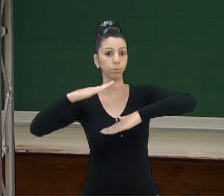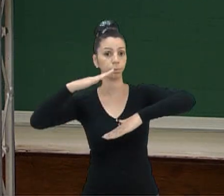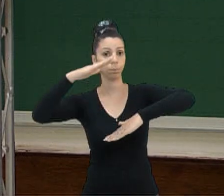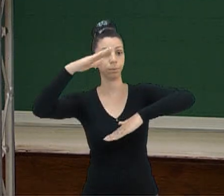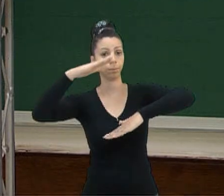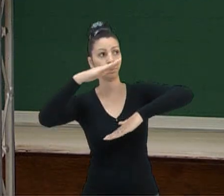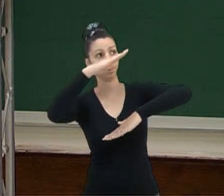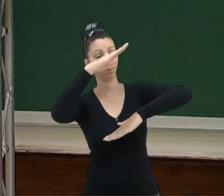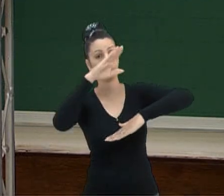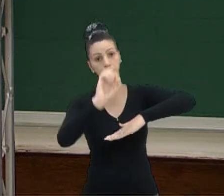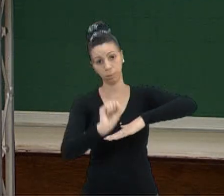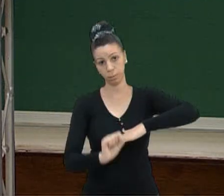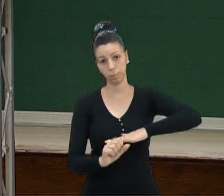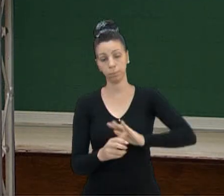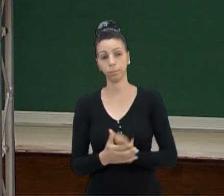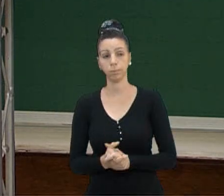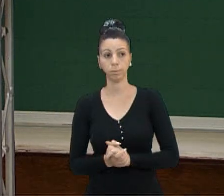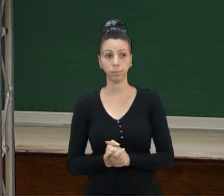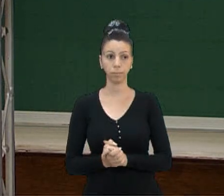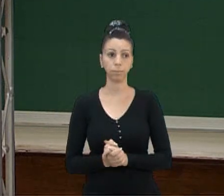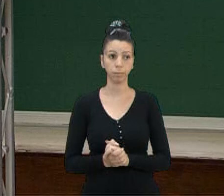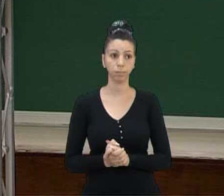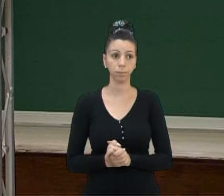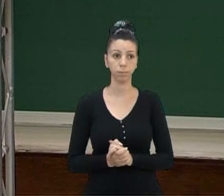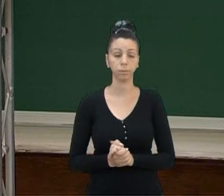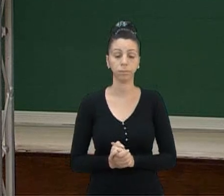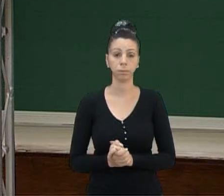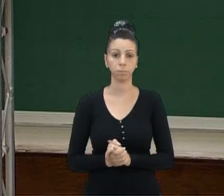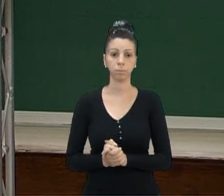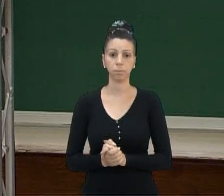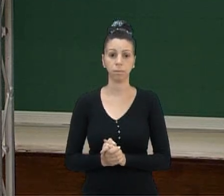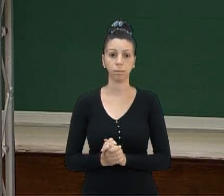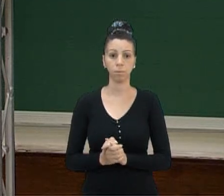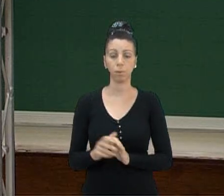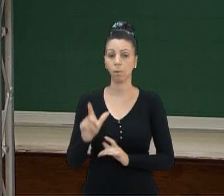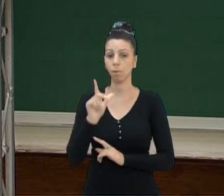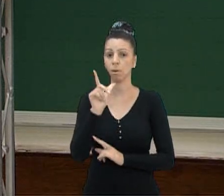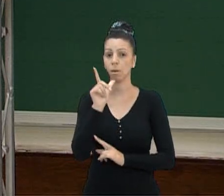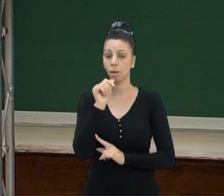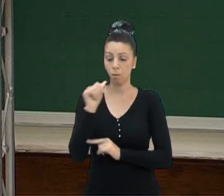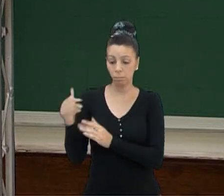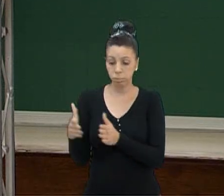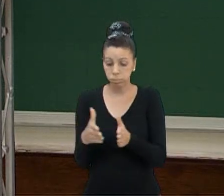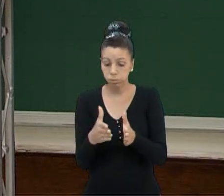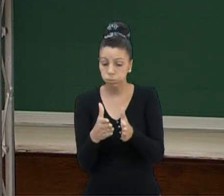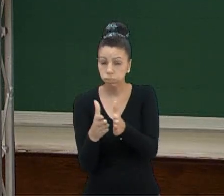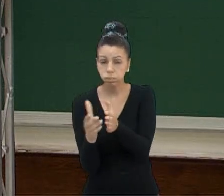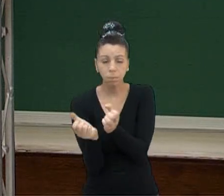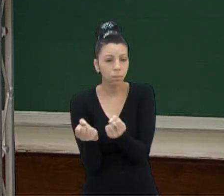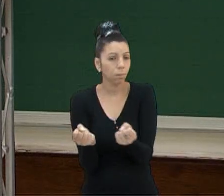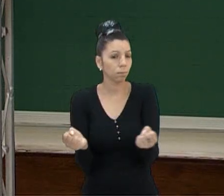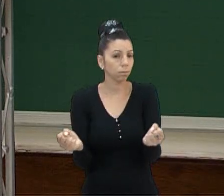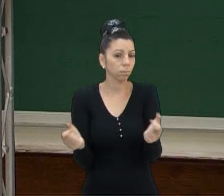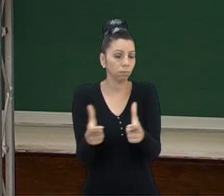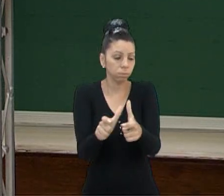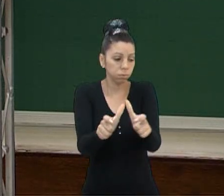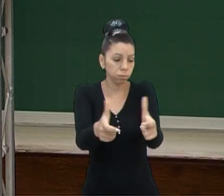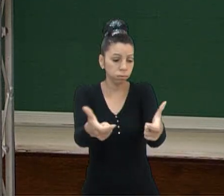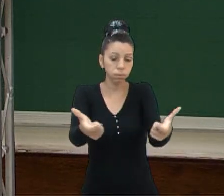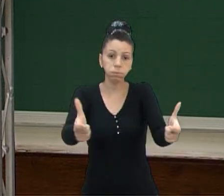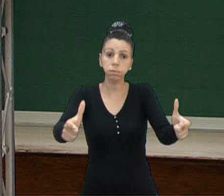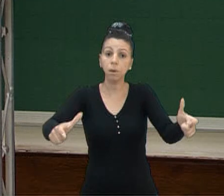mais na porção sul. A hidrografia da Europa é densa, apresenta inúmeros rios e os rios de